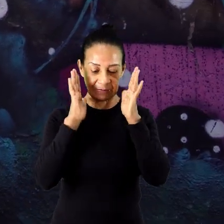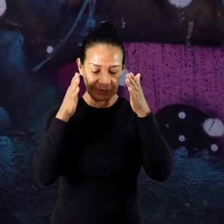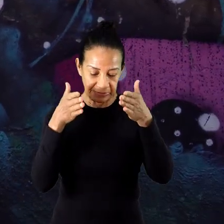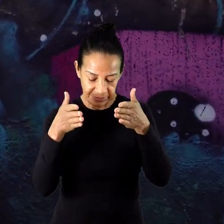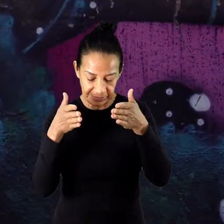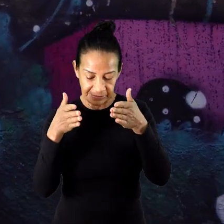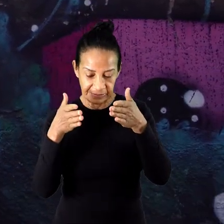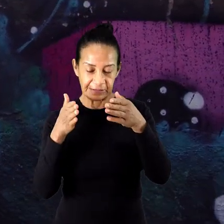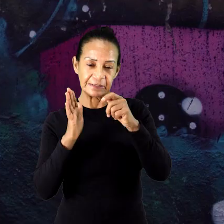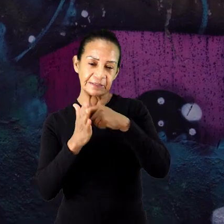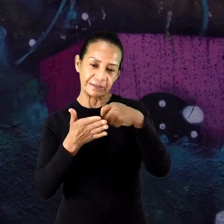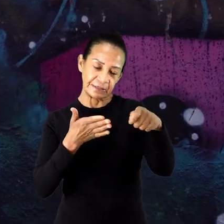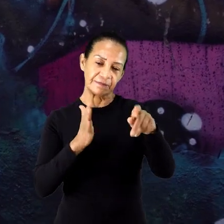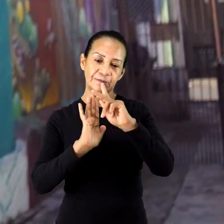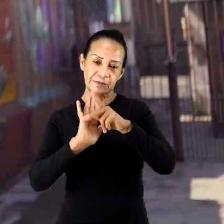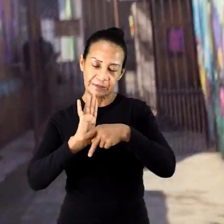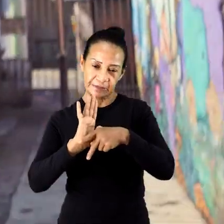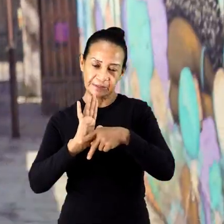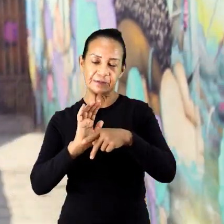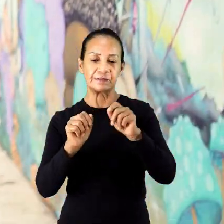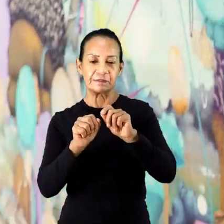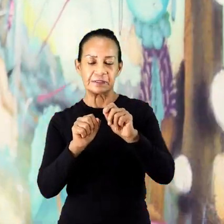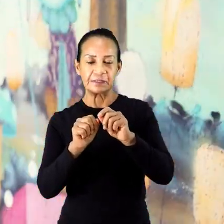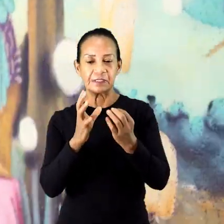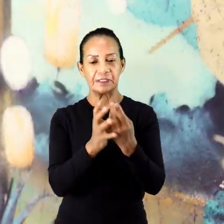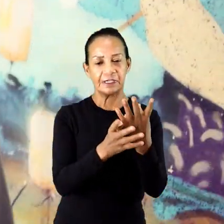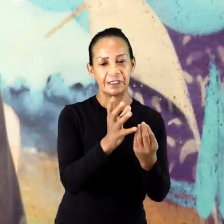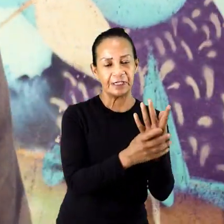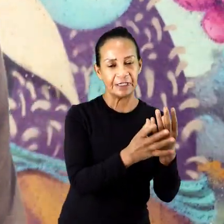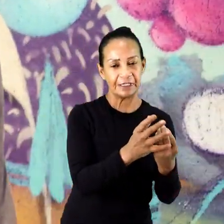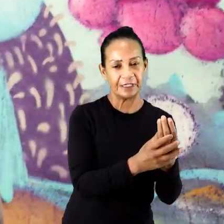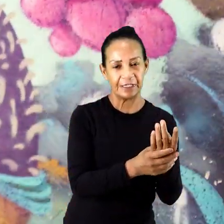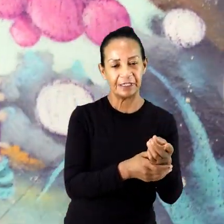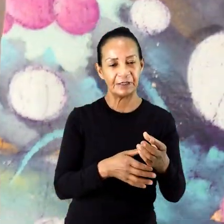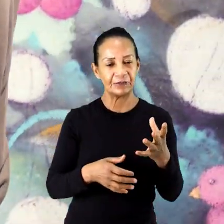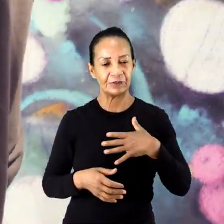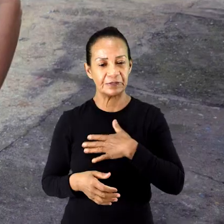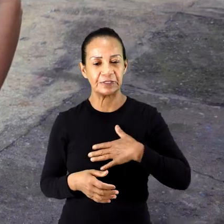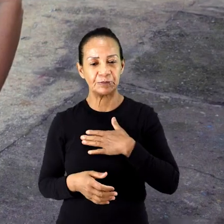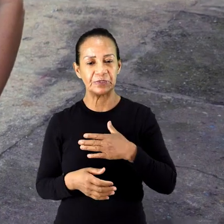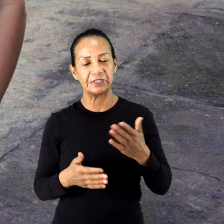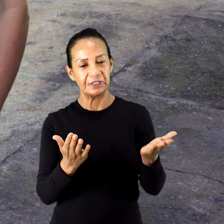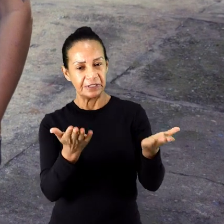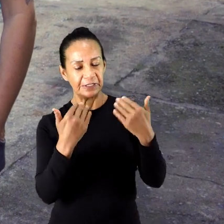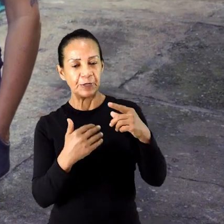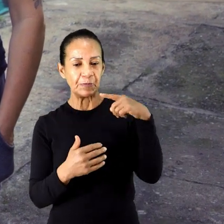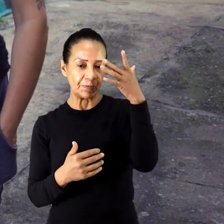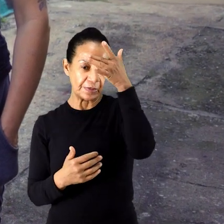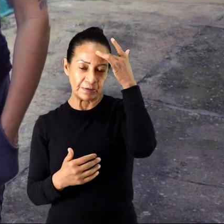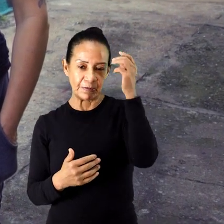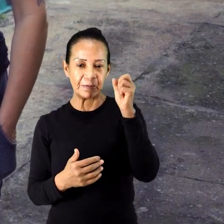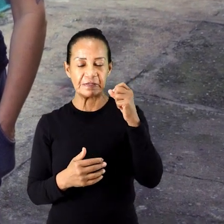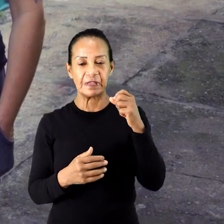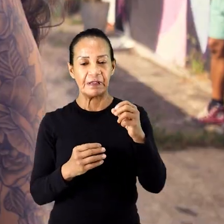escrever projeto, produzir. O intuito era que a gente conseguisse, cada casa aqui da Vilinha que fosse vagando, trazer pessoas do meio